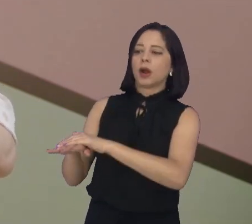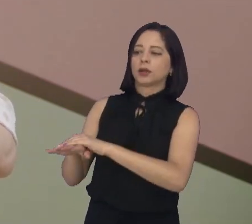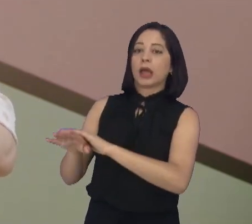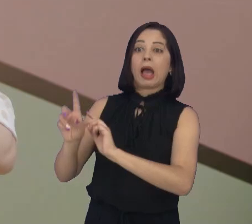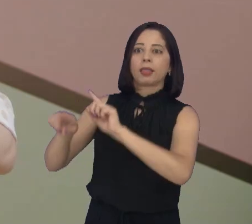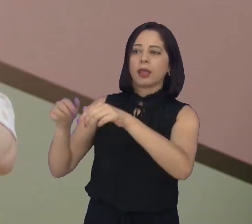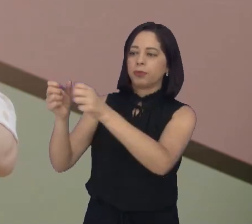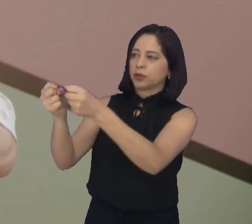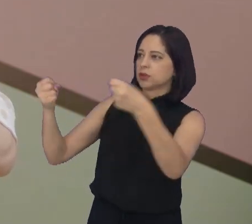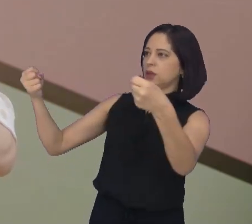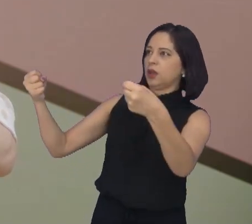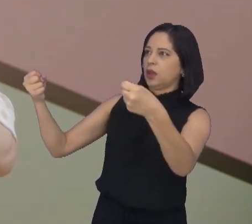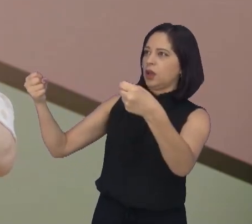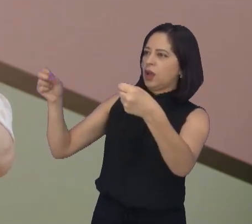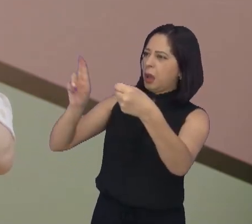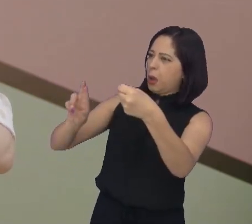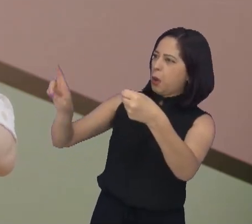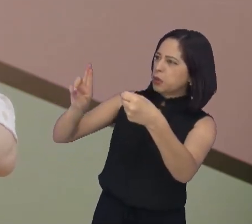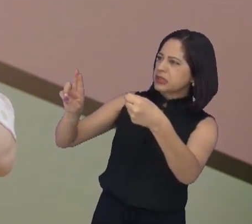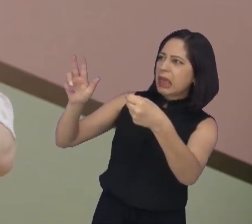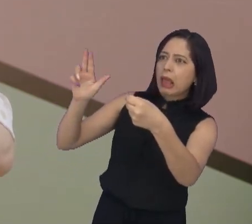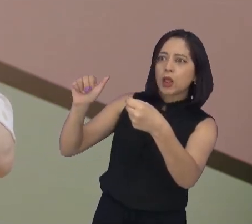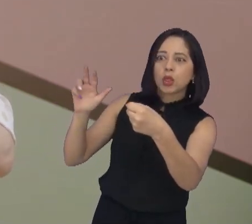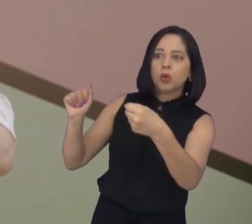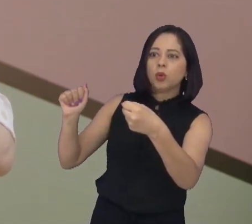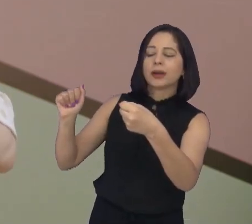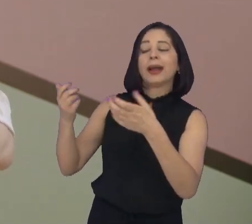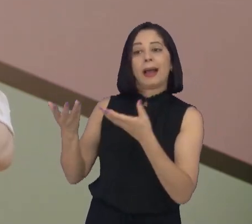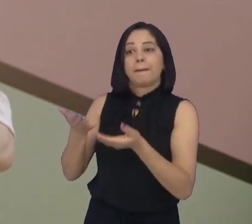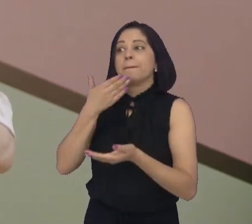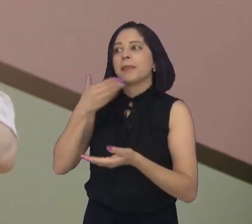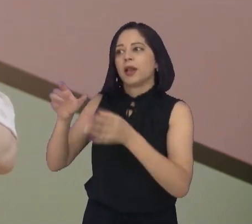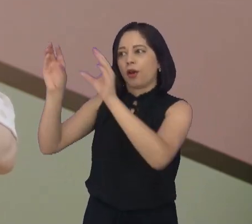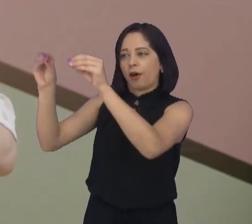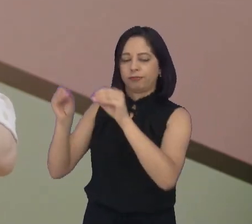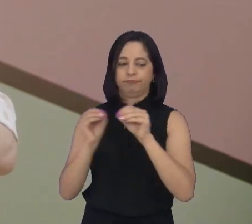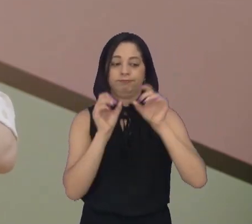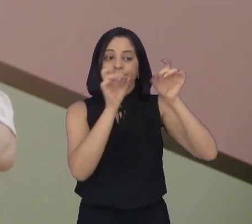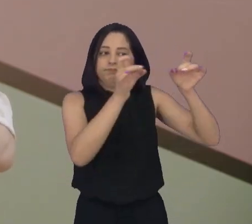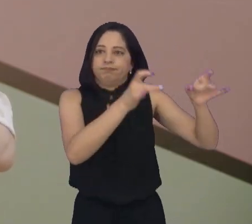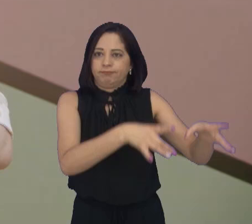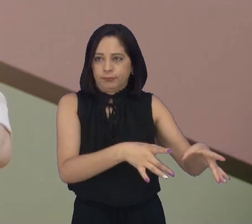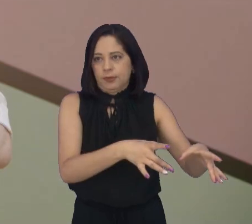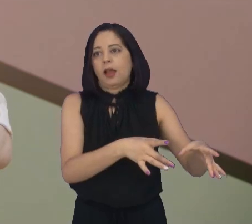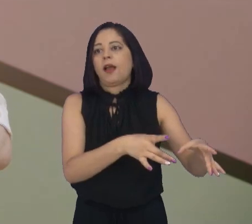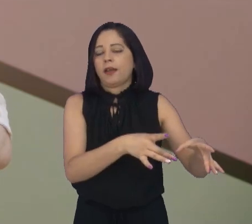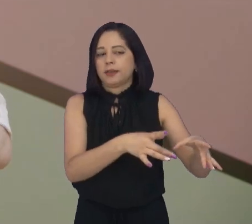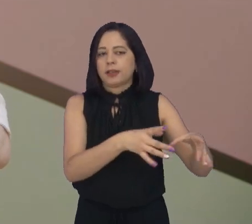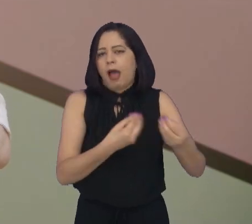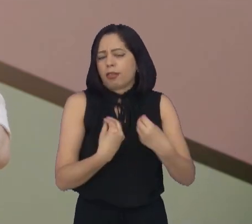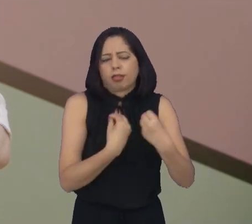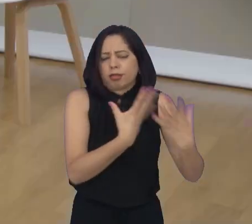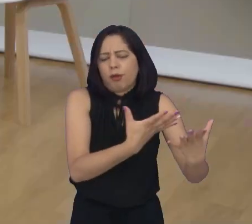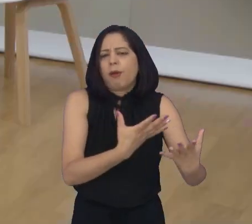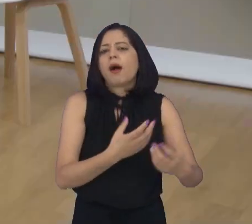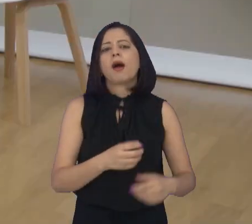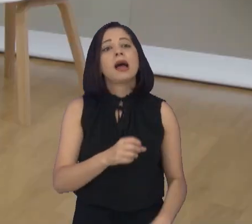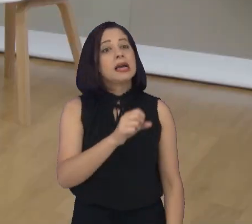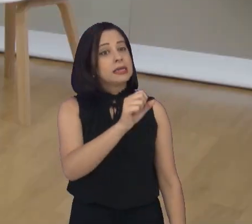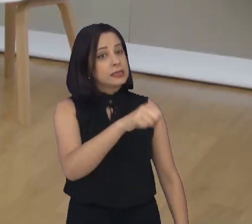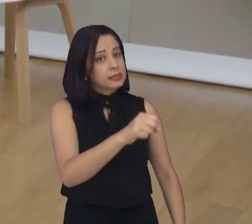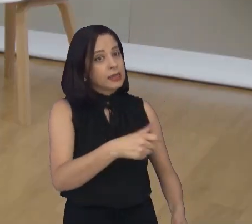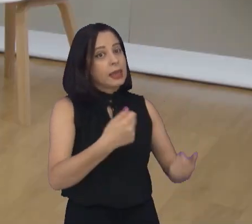então é esse autodomínio de vou descartar para não ter um problema lá na frente, como um transtorno psicológico. É um trabalho